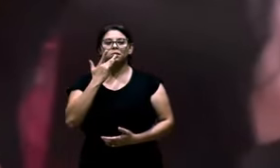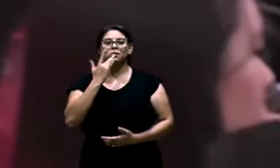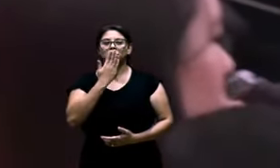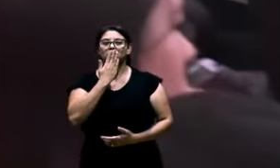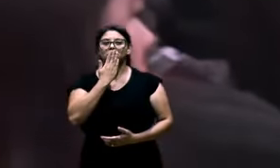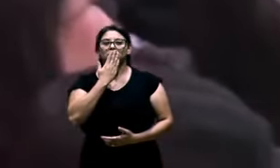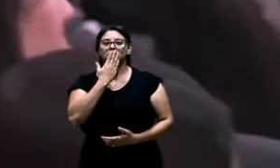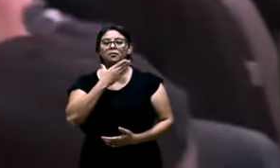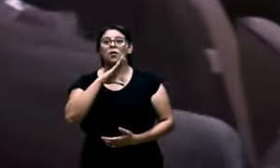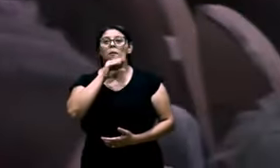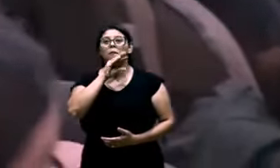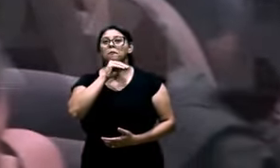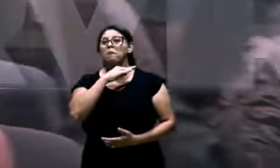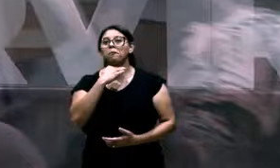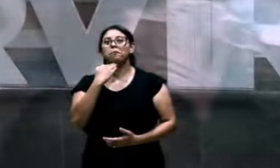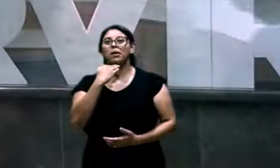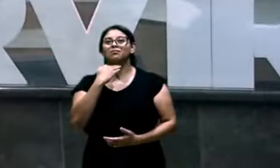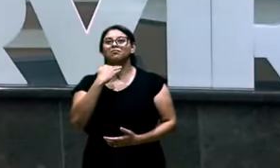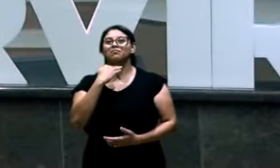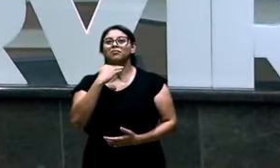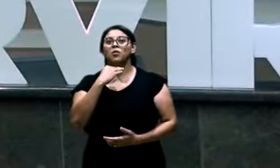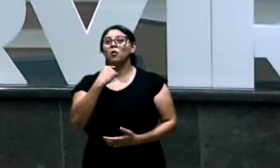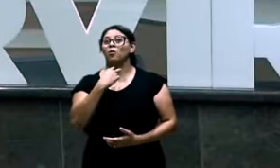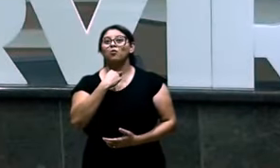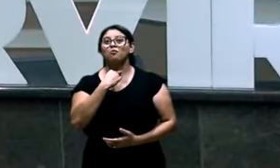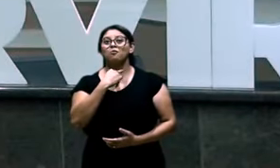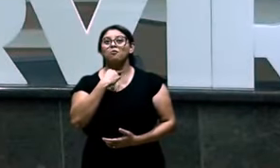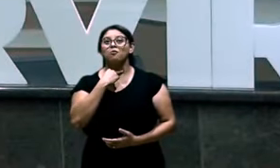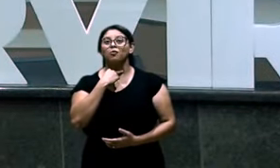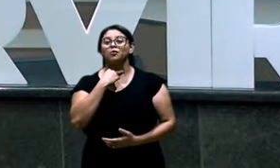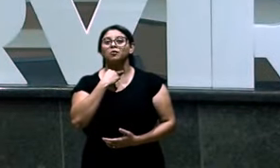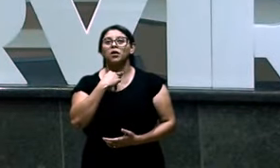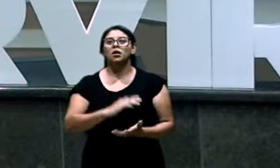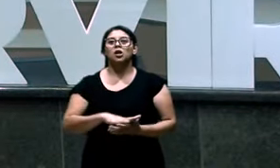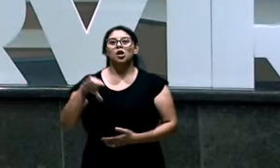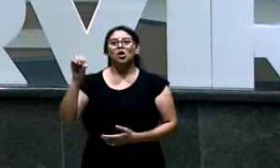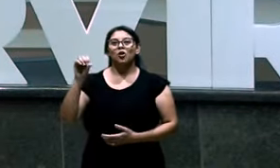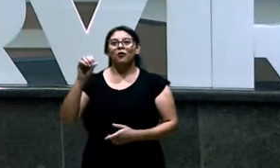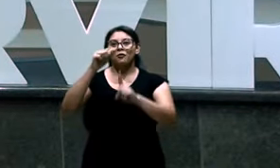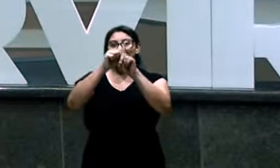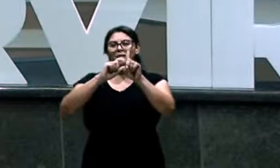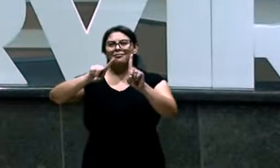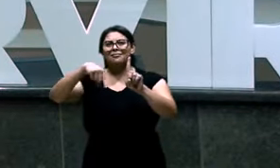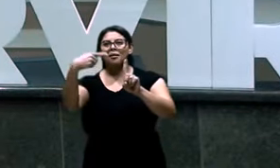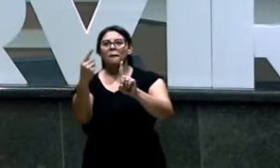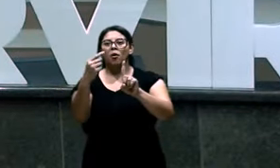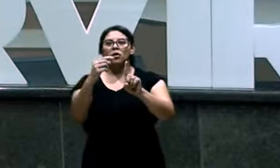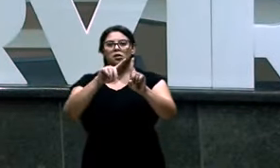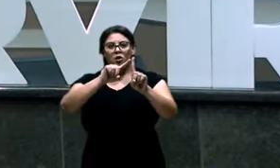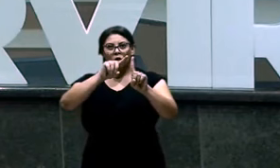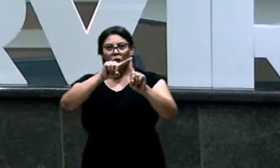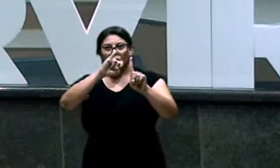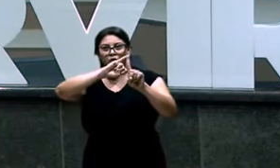O menino vai nascer 9 meses depois. Com 6 meses, ele é cheio do Espírito Santo dentro do